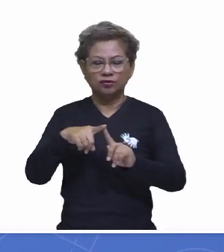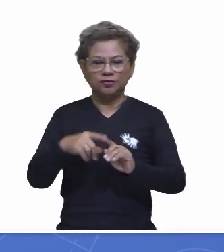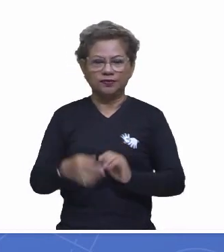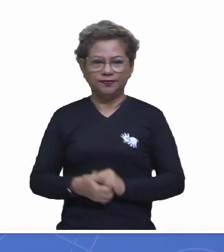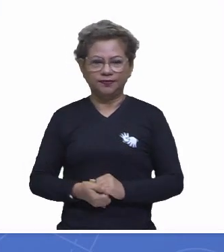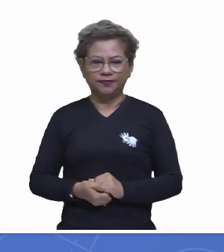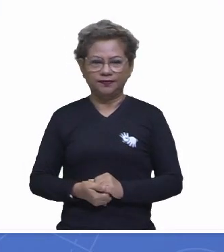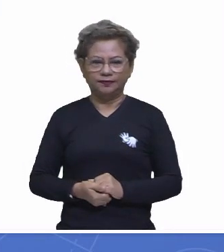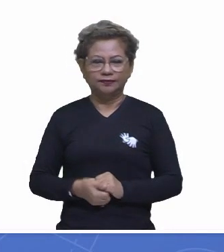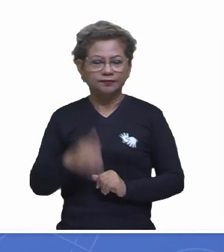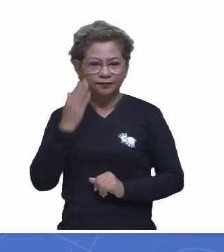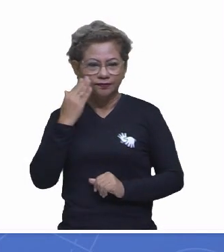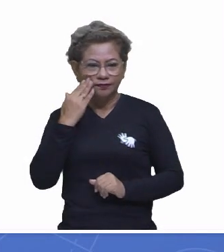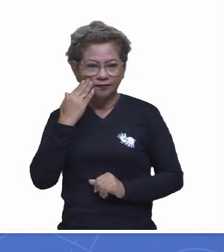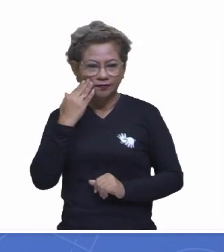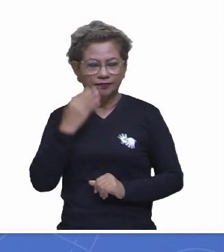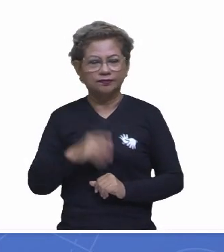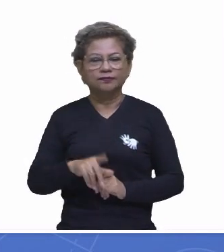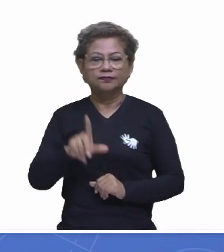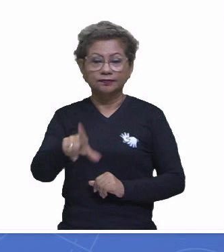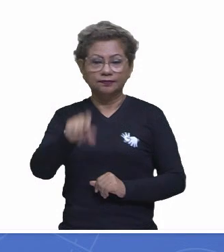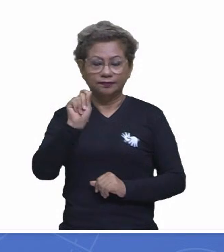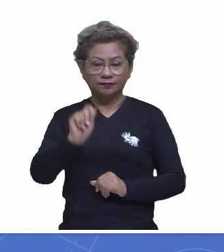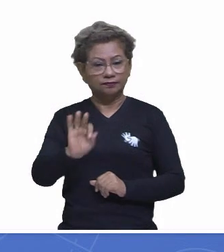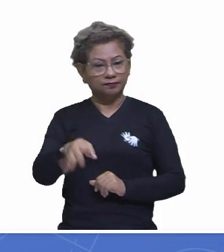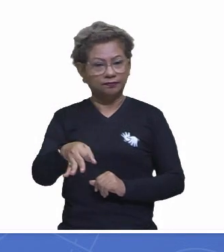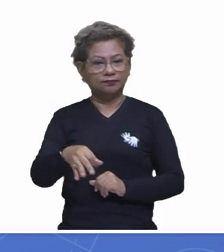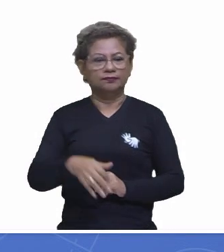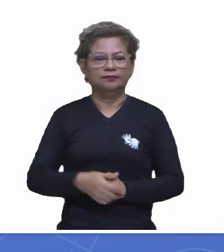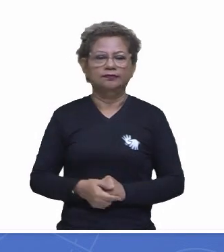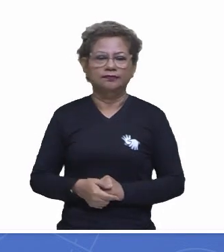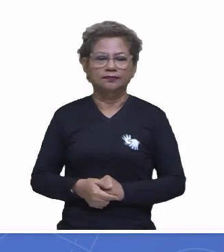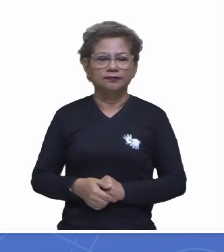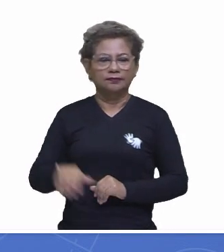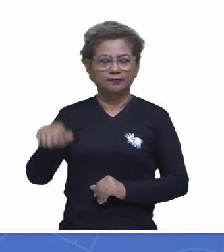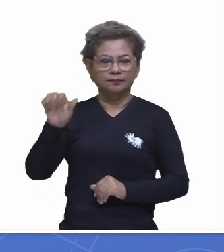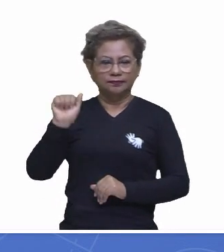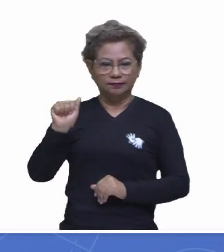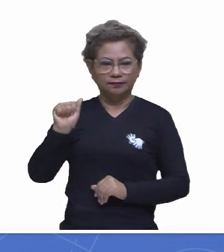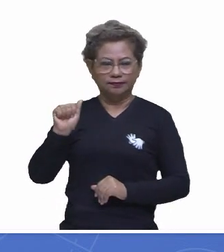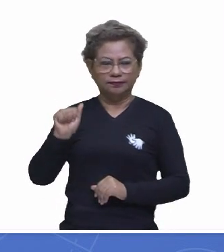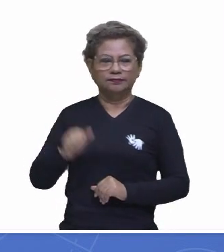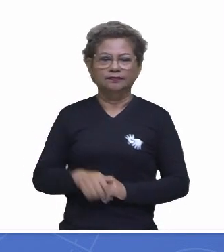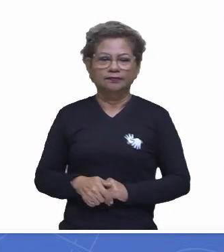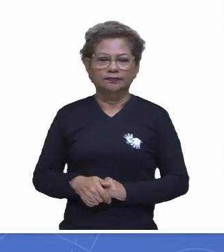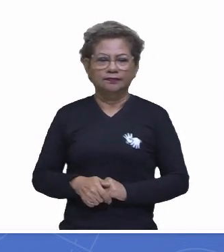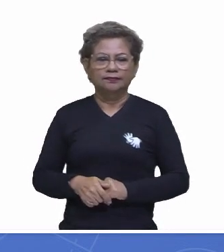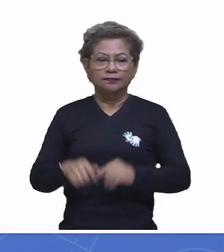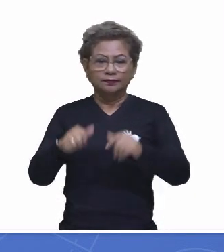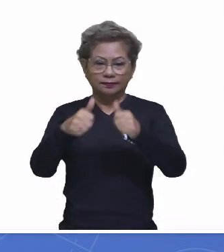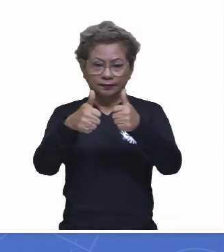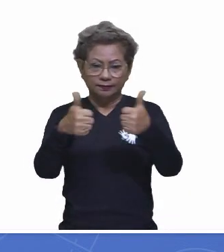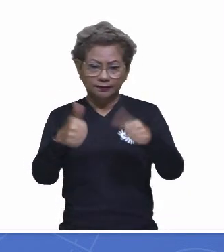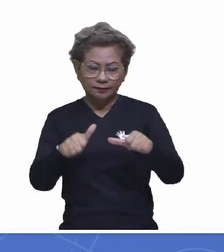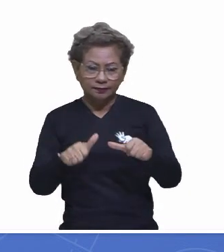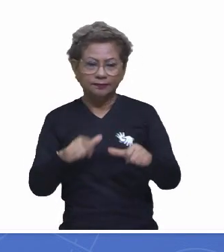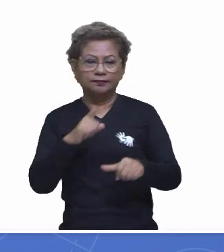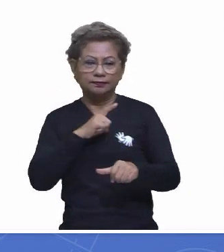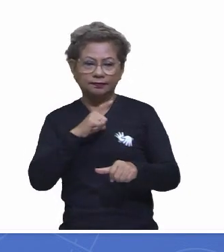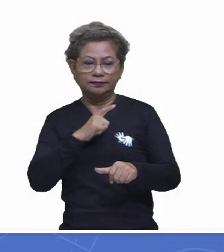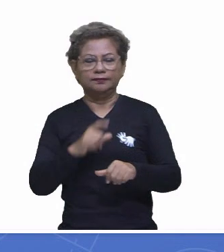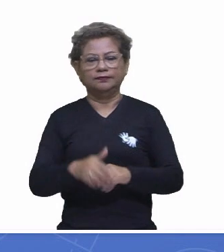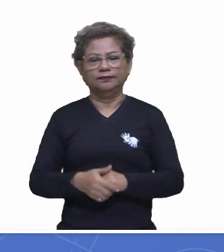aí vamos às alternativas. Nesse fragmento, os tipos textuais que se destacam na organização temática são: letra